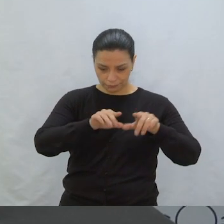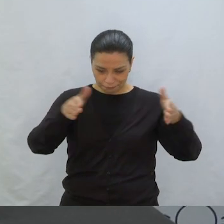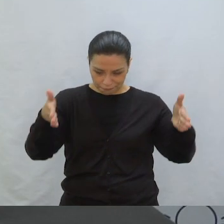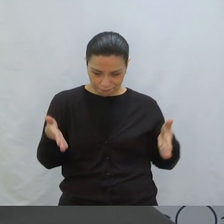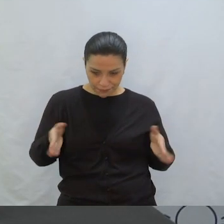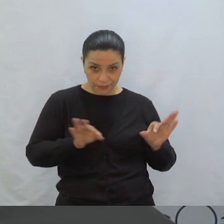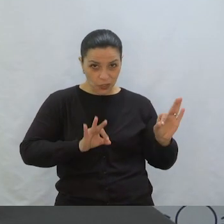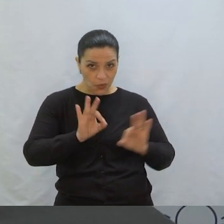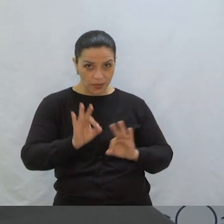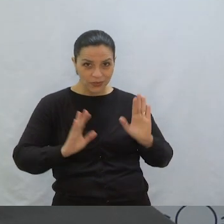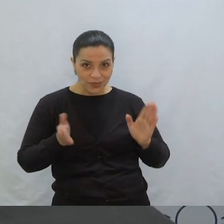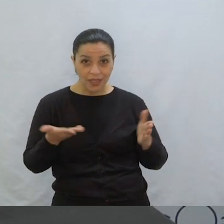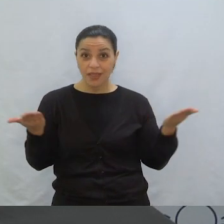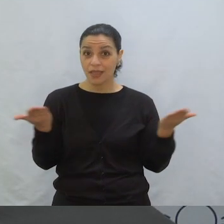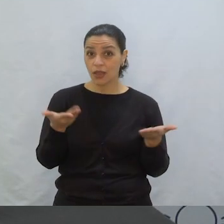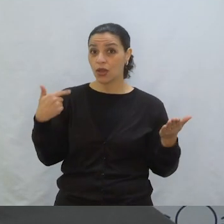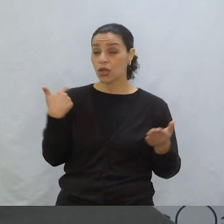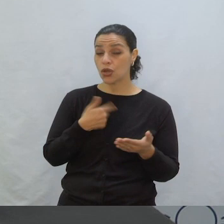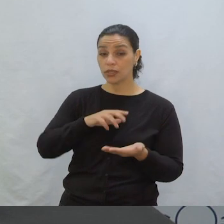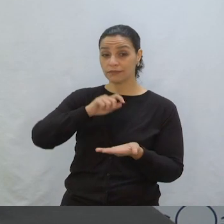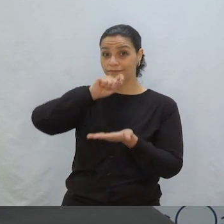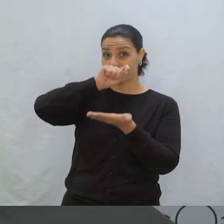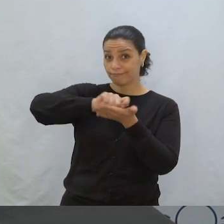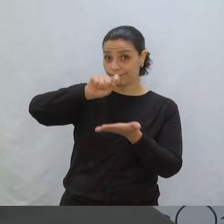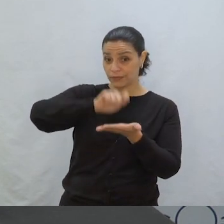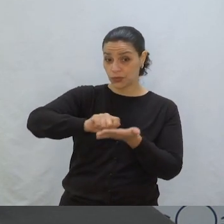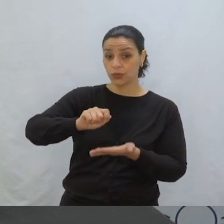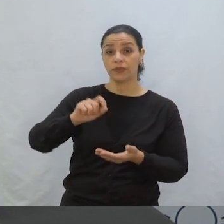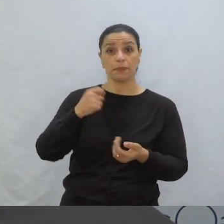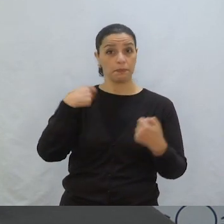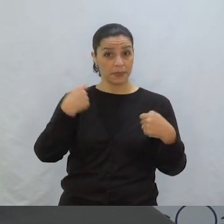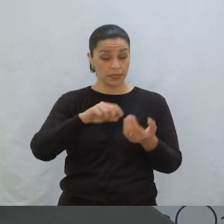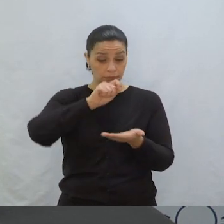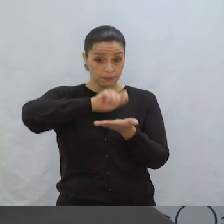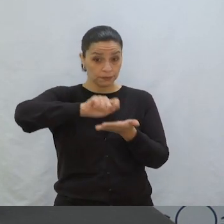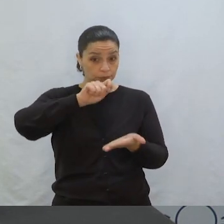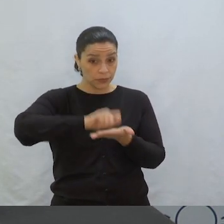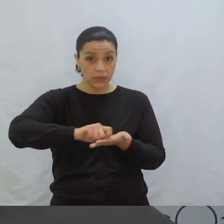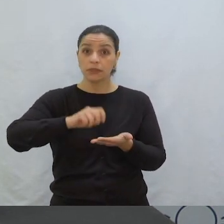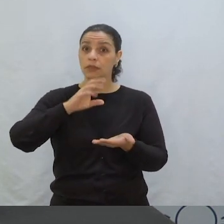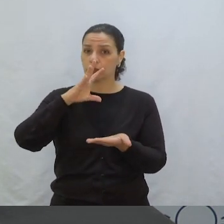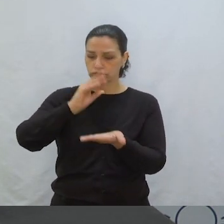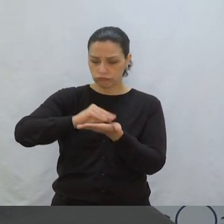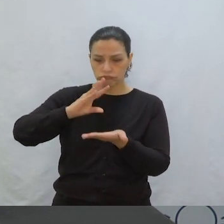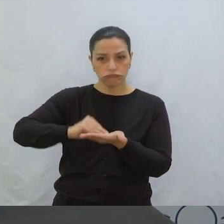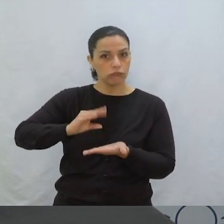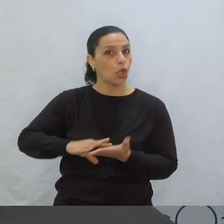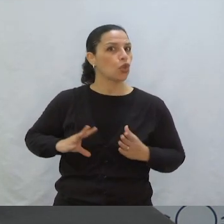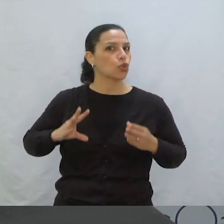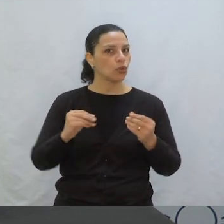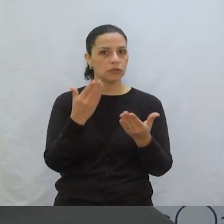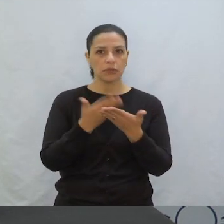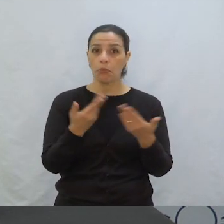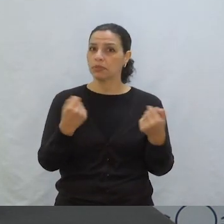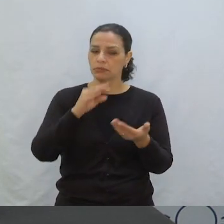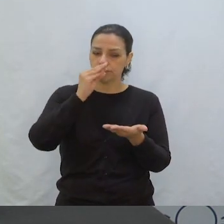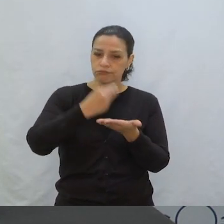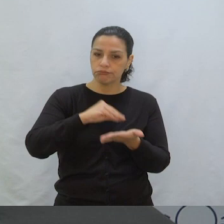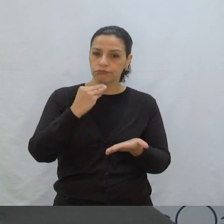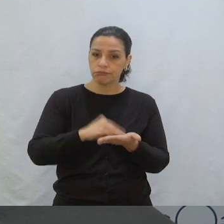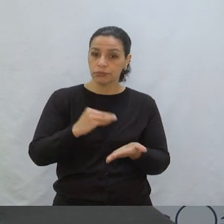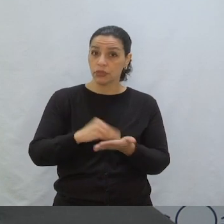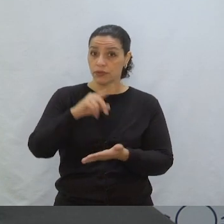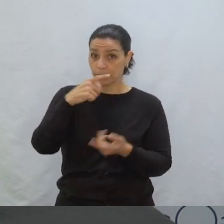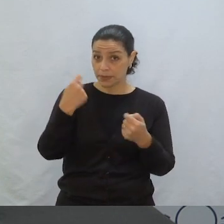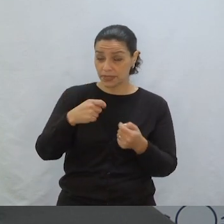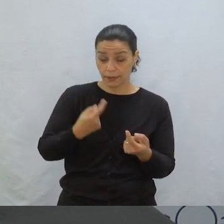Organizar os materiais. Então agora vamos para o nosso registro, porque você precisa estar registrando todas as aulas, ok?